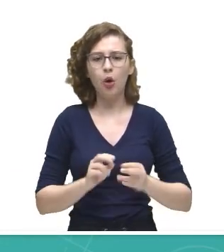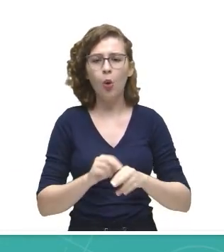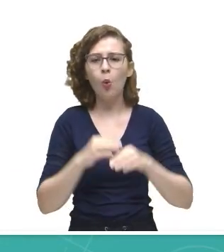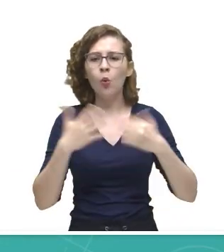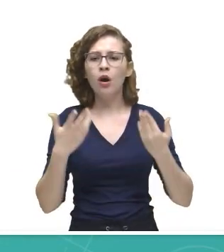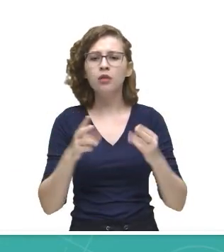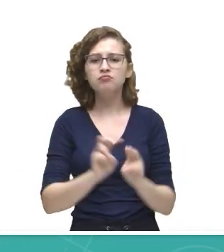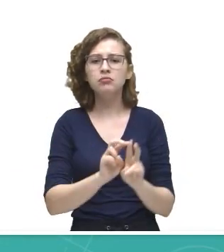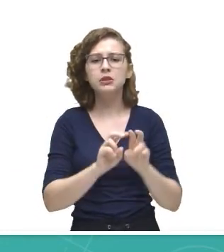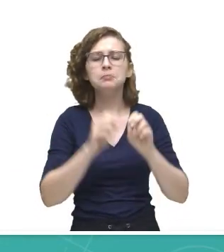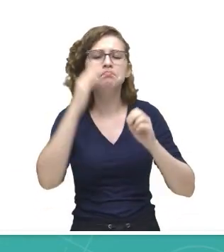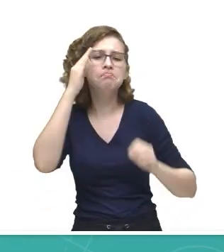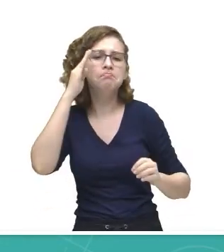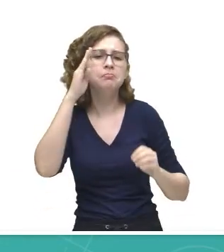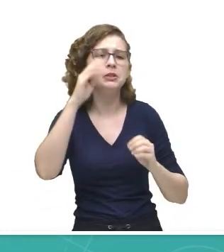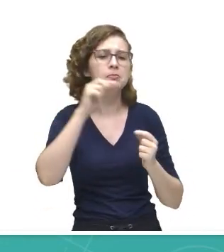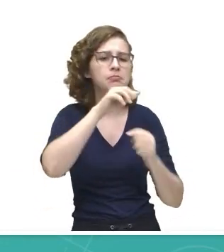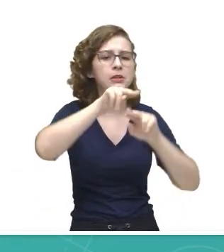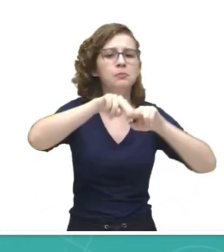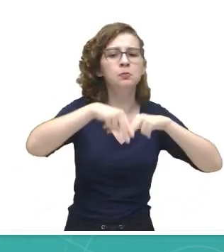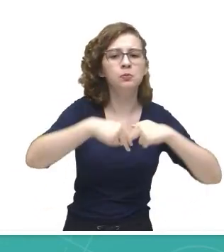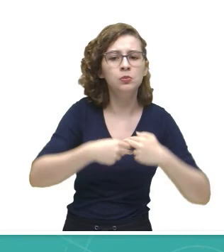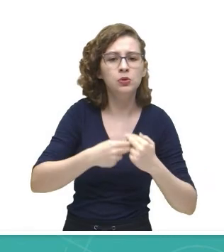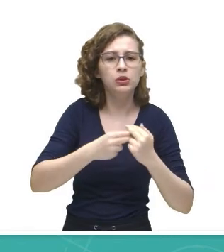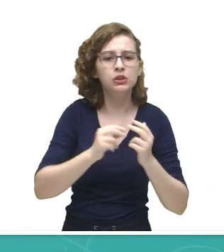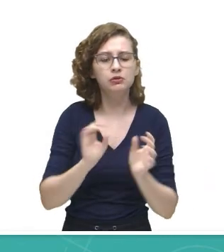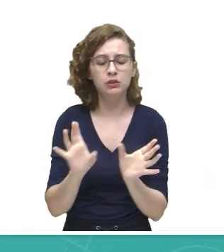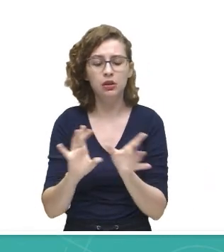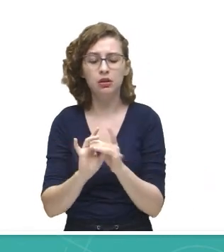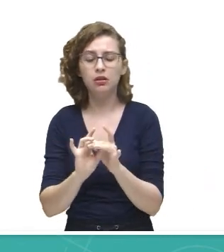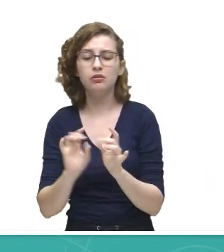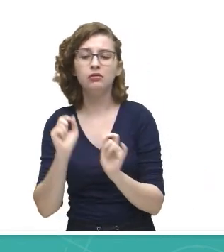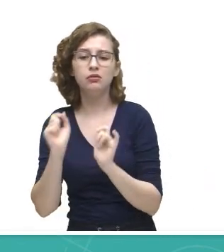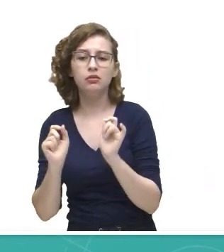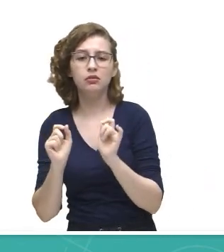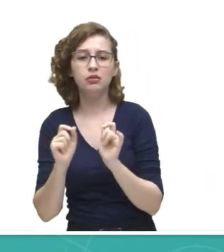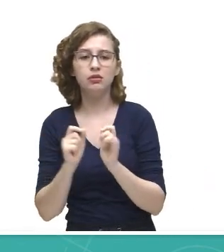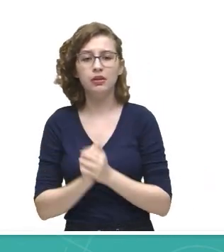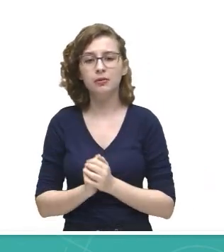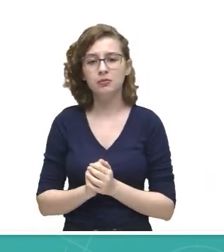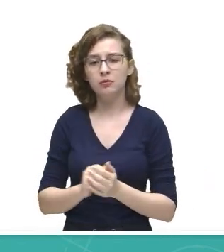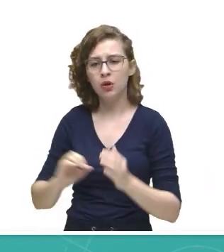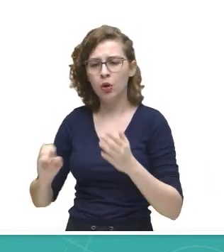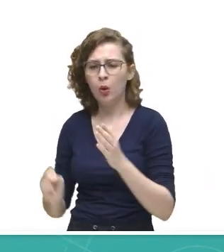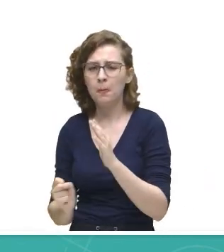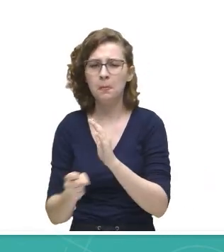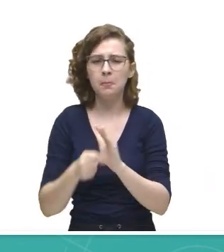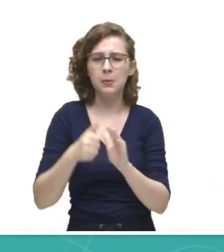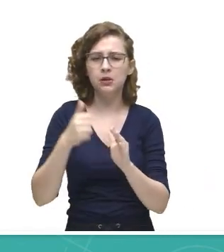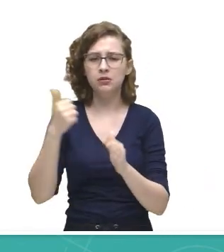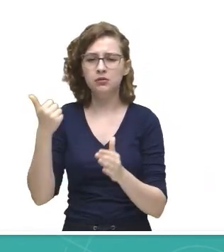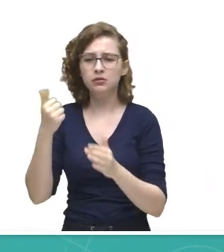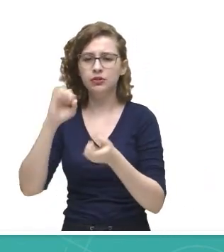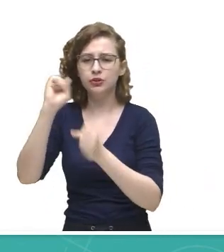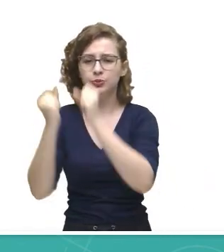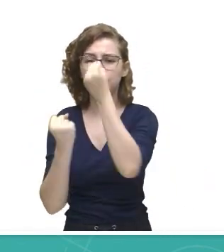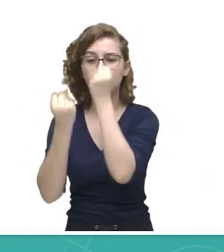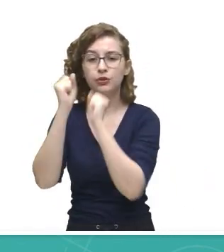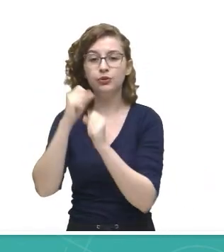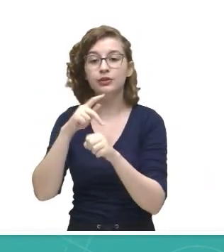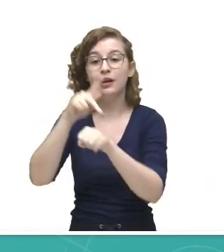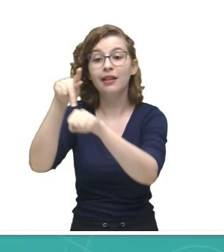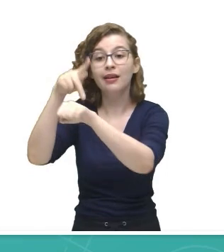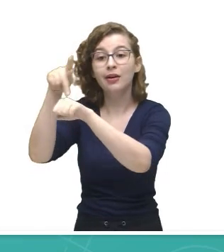principais motivos que estão ligados ao pioneirismo industrial inglês. Lembrando que estamos falando aí